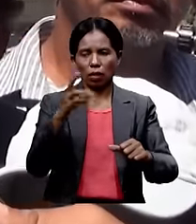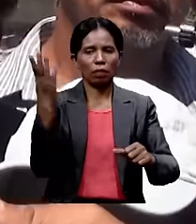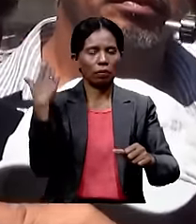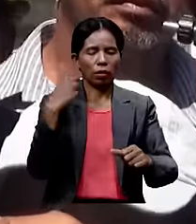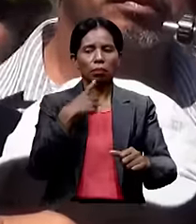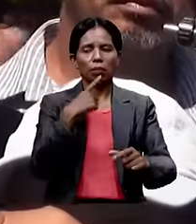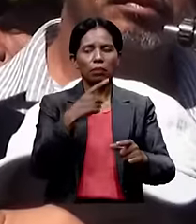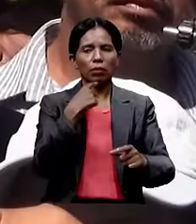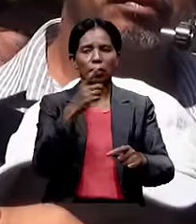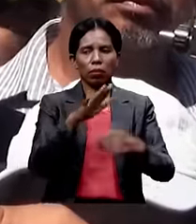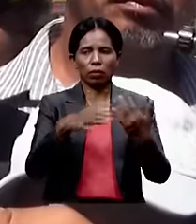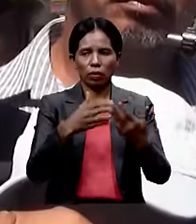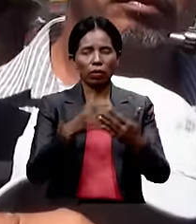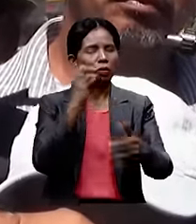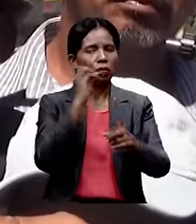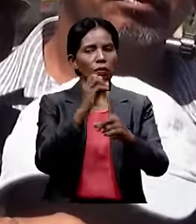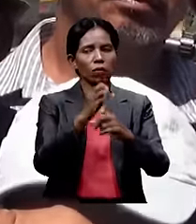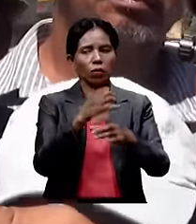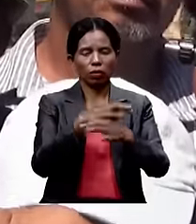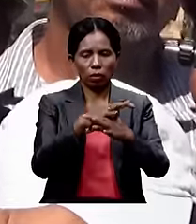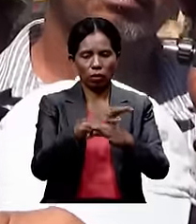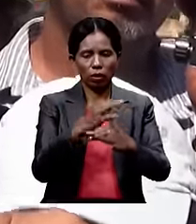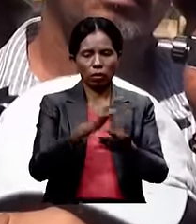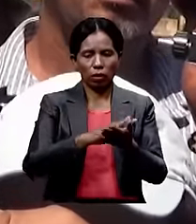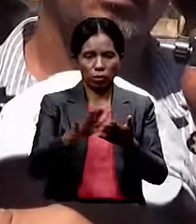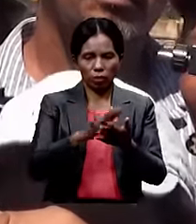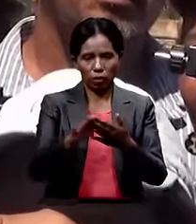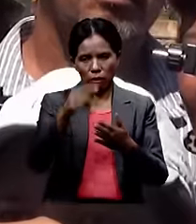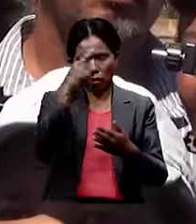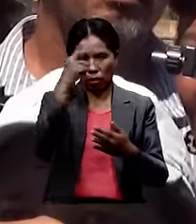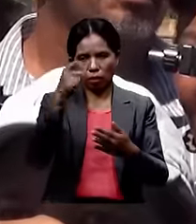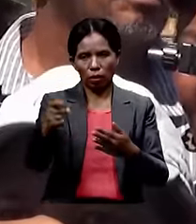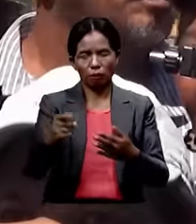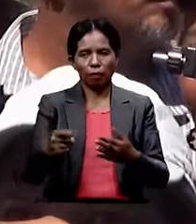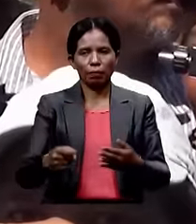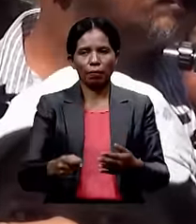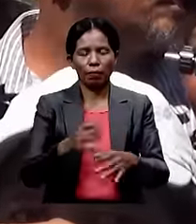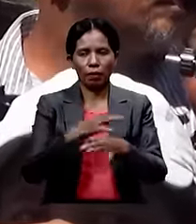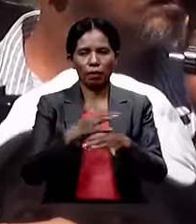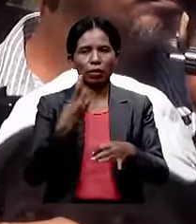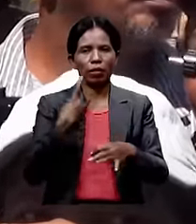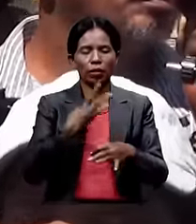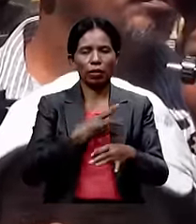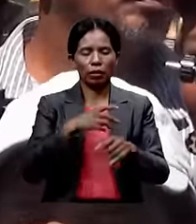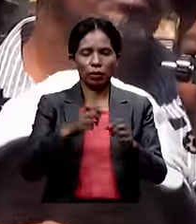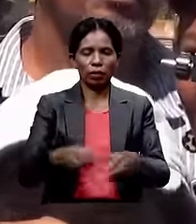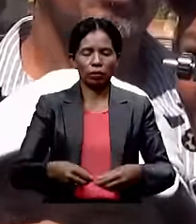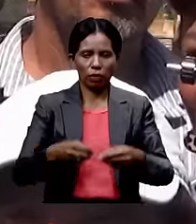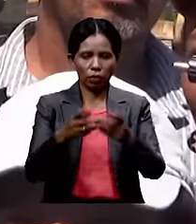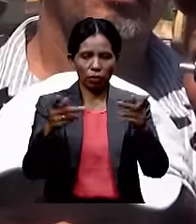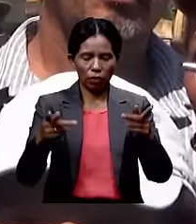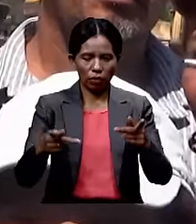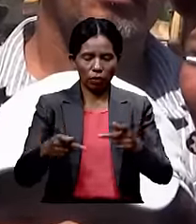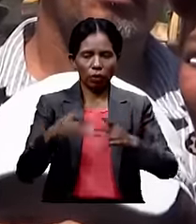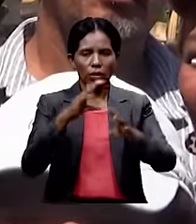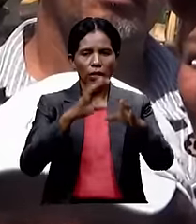gotor. Objetivo dia tu dia hoje mai mozo na net tambah dia tu larga betu dia terminal ne para fos passo bait dia